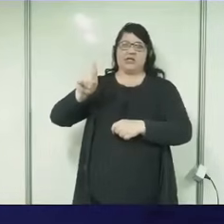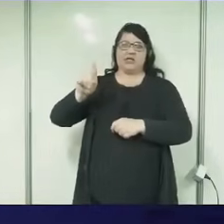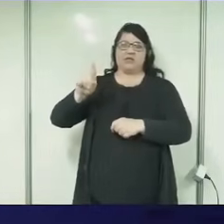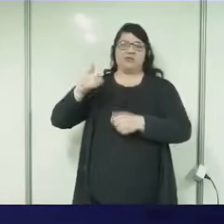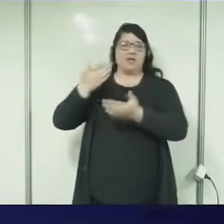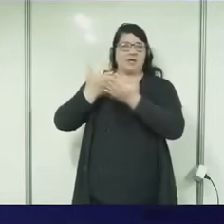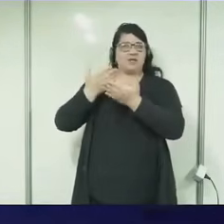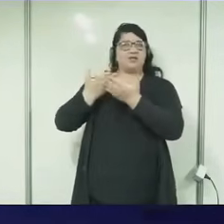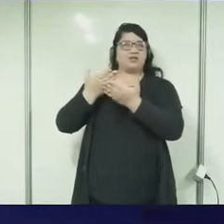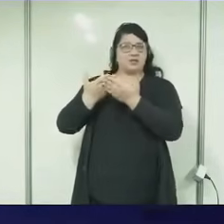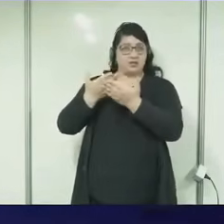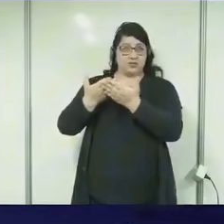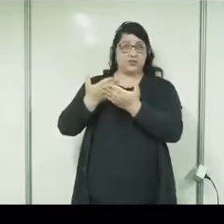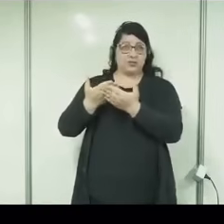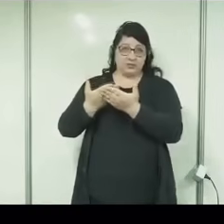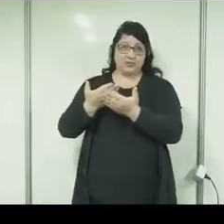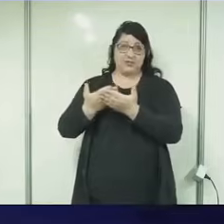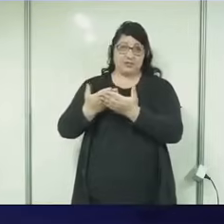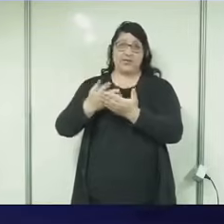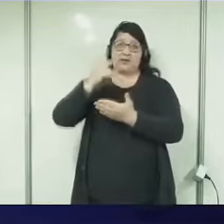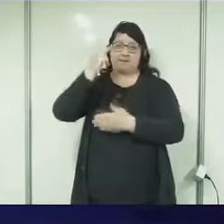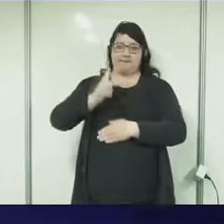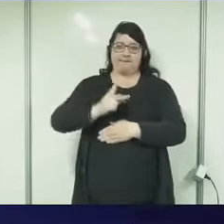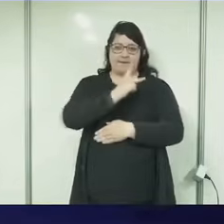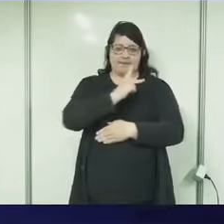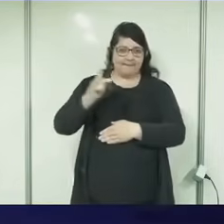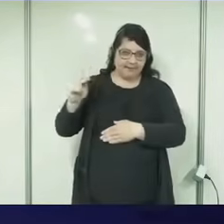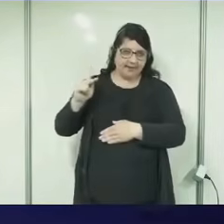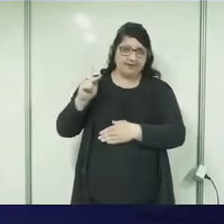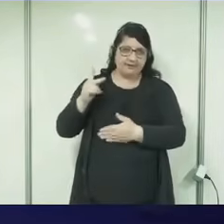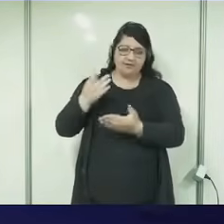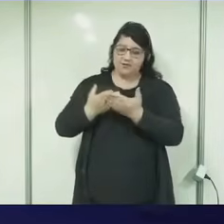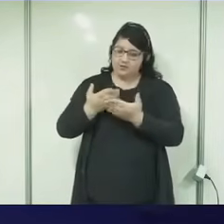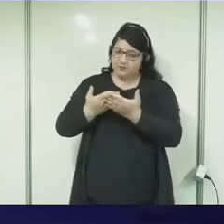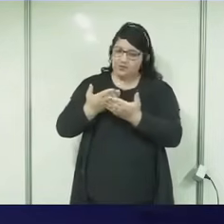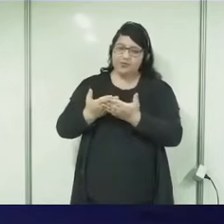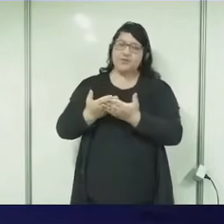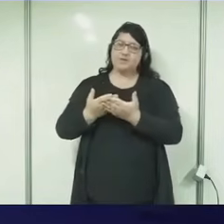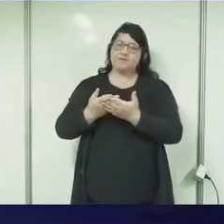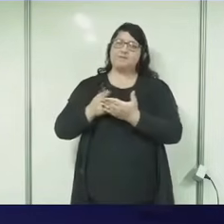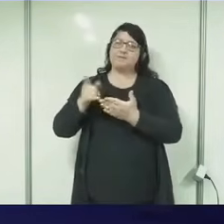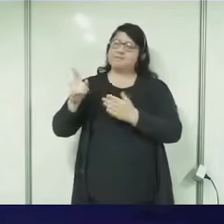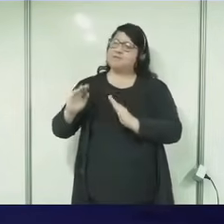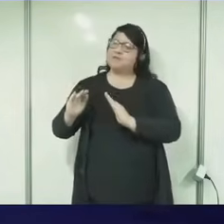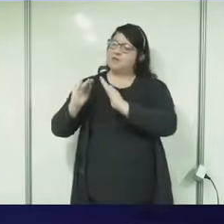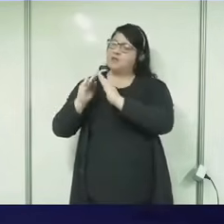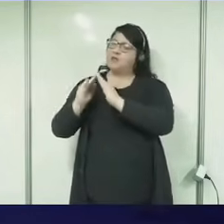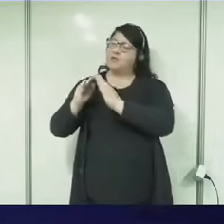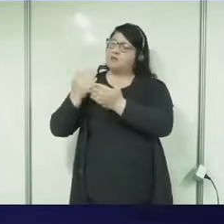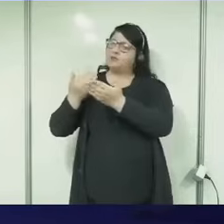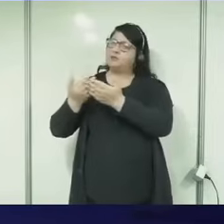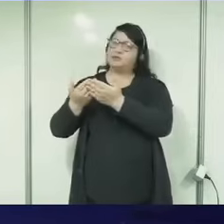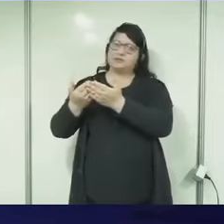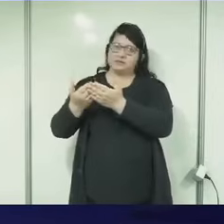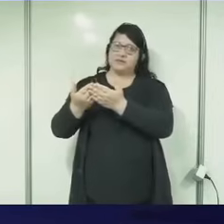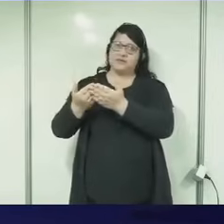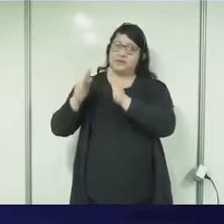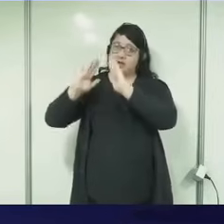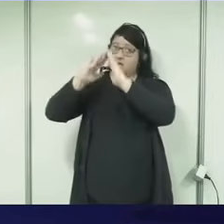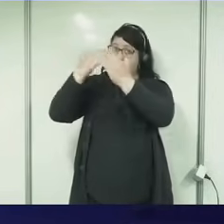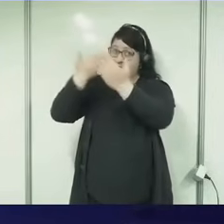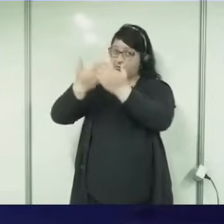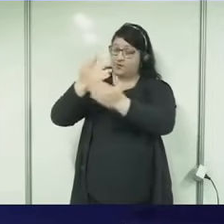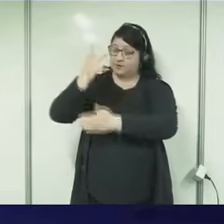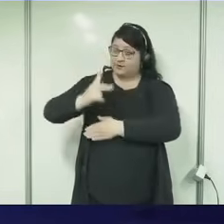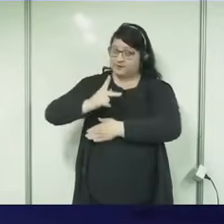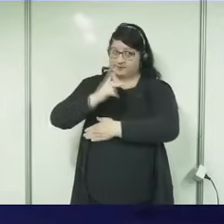E no dia que eu fui para o seminário, a mãe me disse assim, não no dia. Ela me